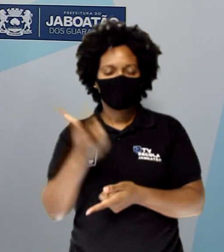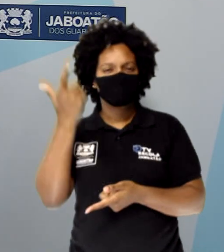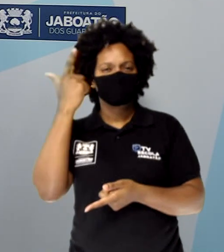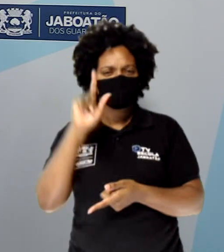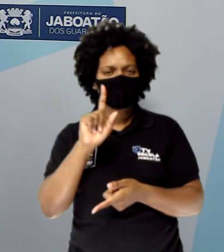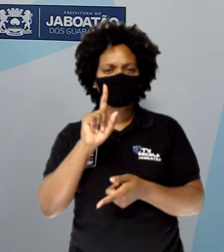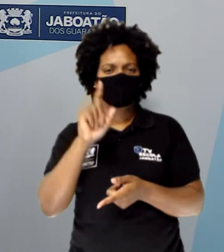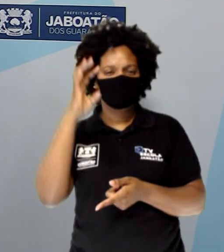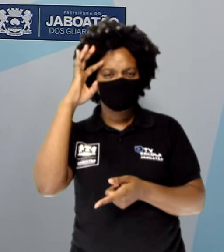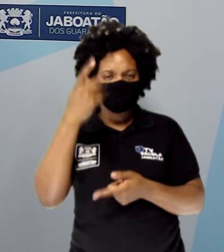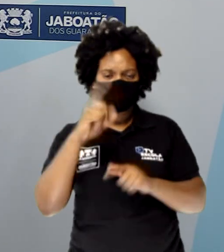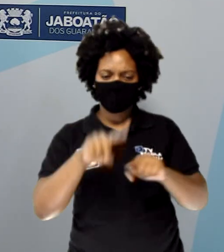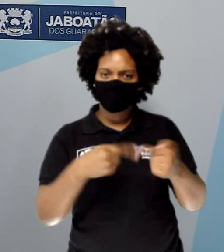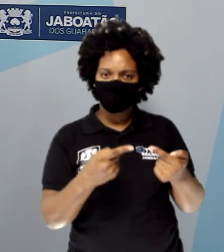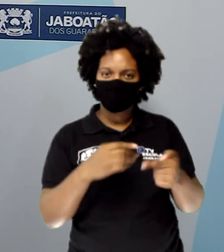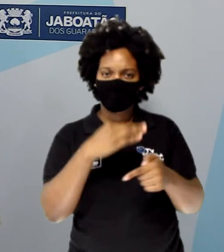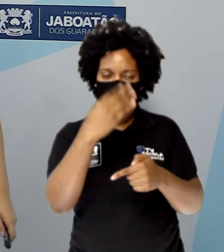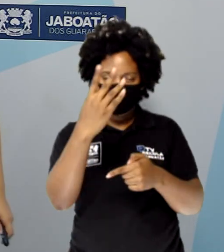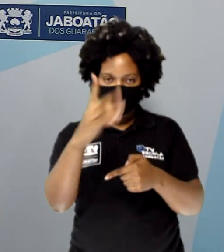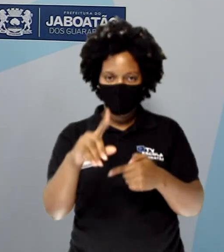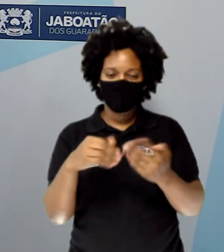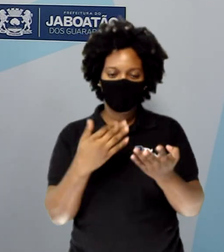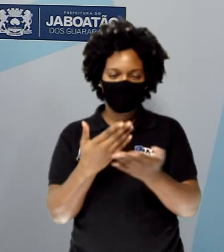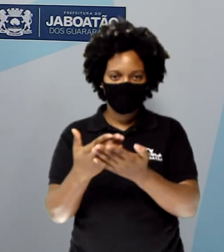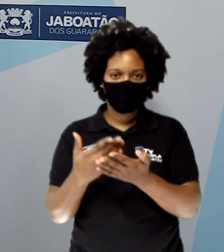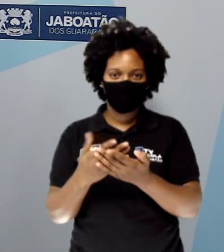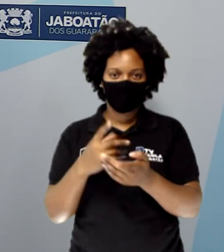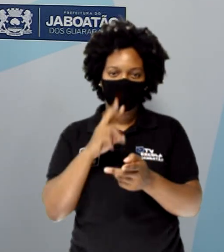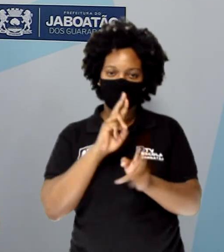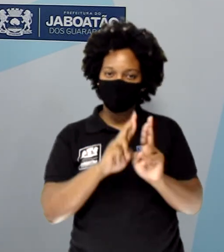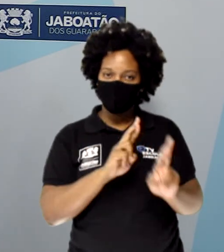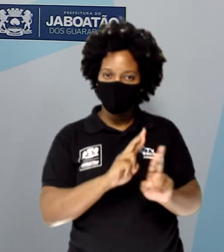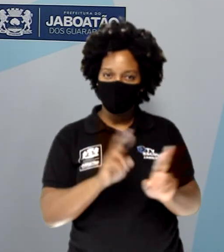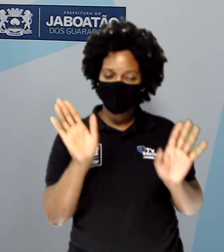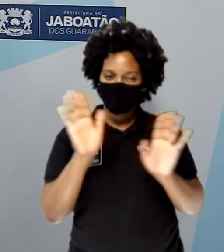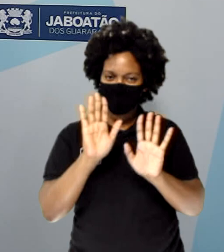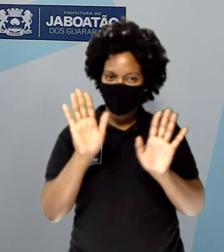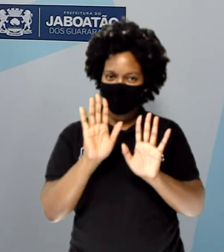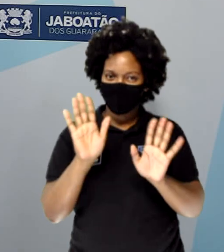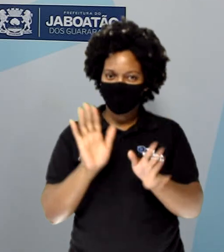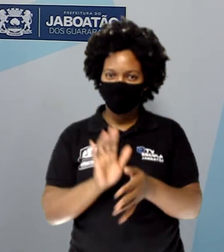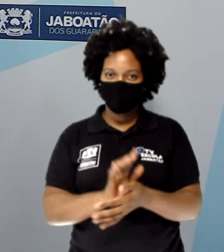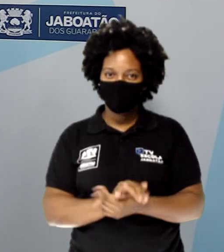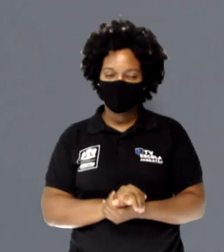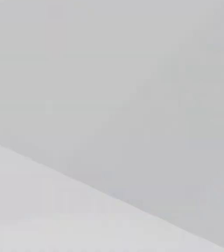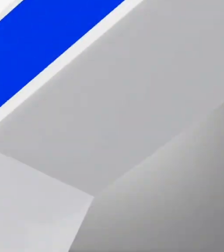fazer o desafio e a gente se vê na próxima aula com a resposta desse, tá bom? Até a próxima!